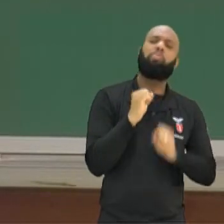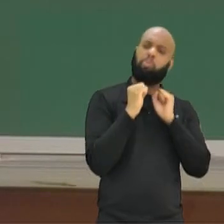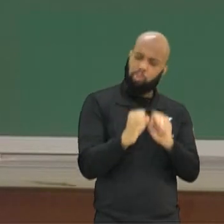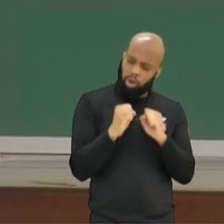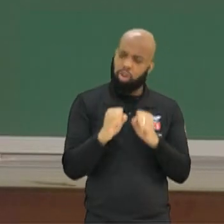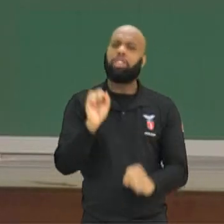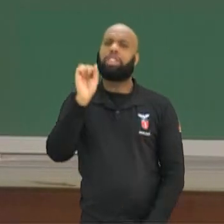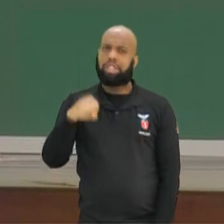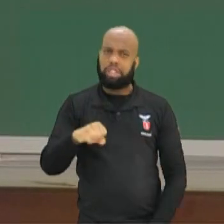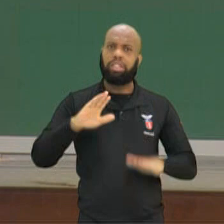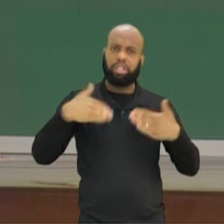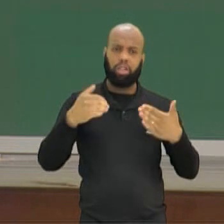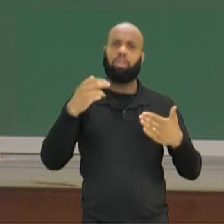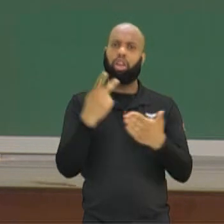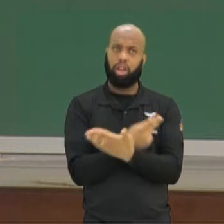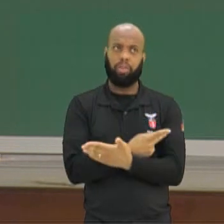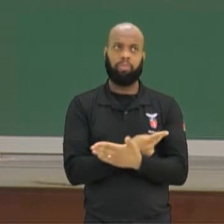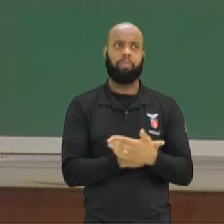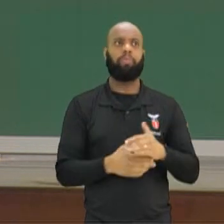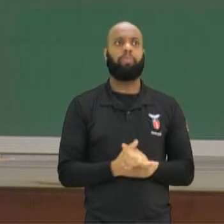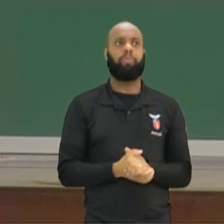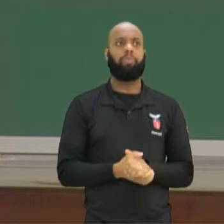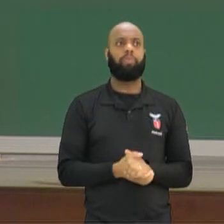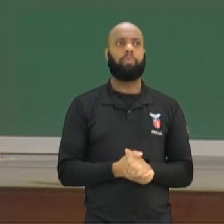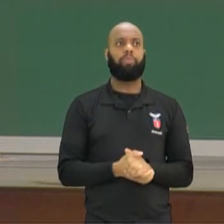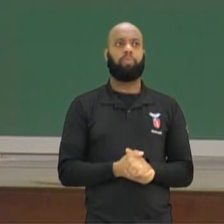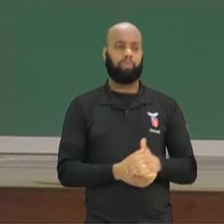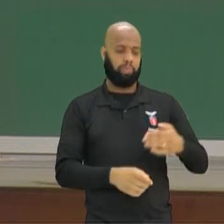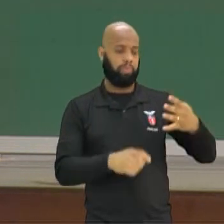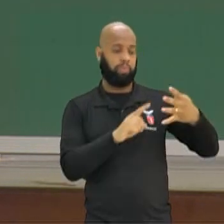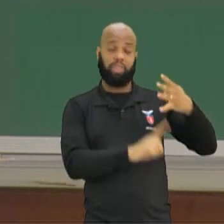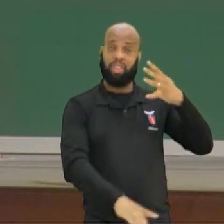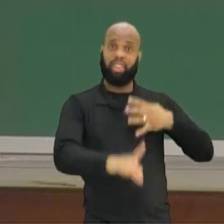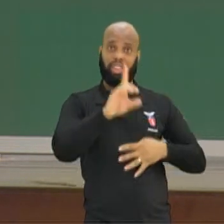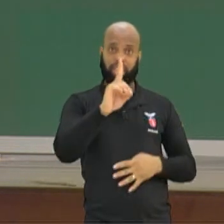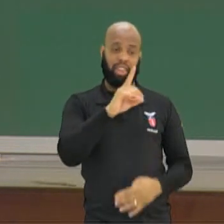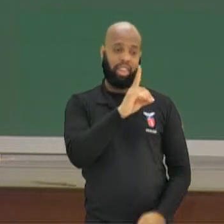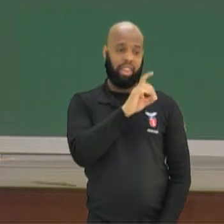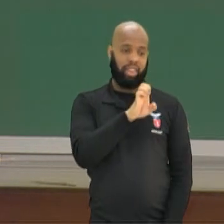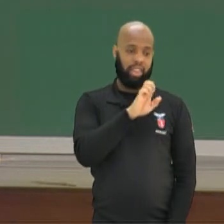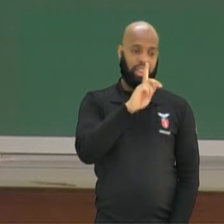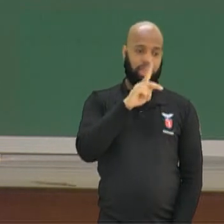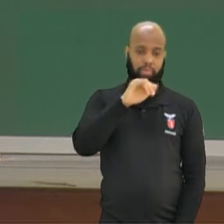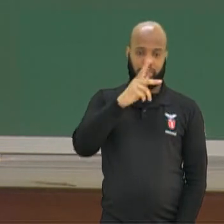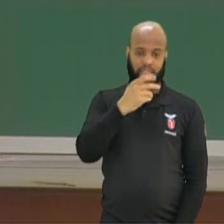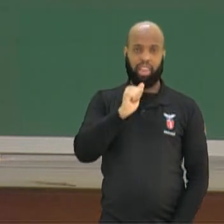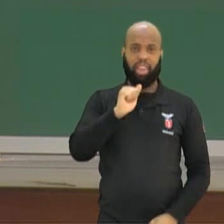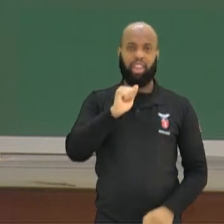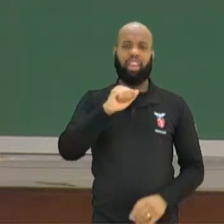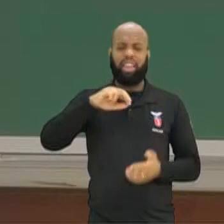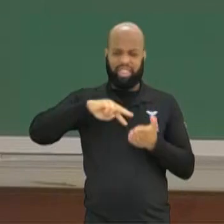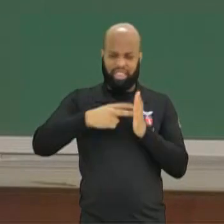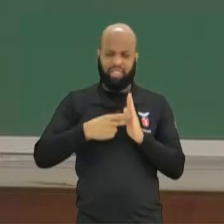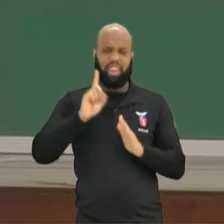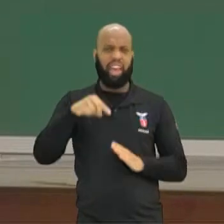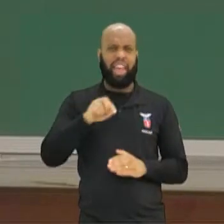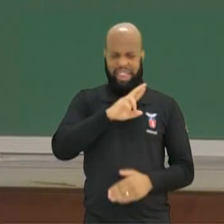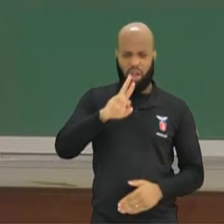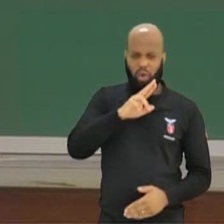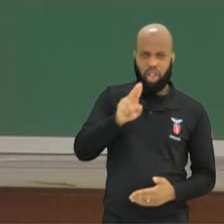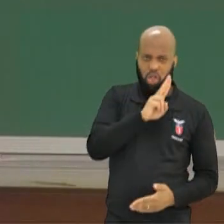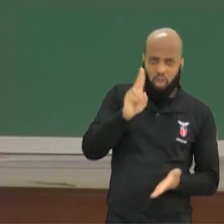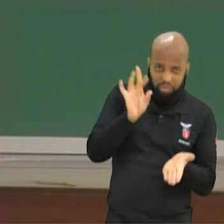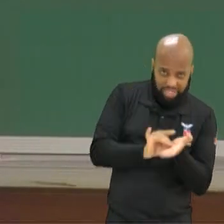pode. Letra D, depois eu volto na C. Os vocábulos de pia denotam a ideia de alcunha, quer dizer de apelido? Não. O